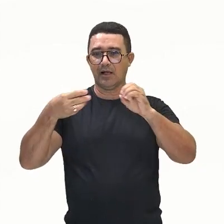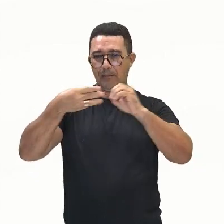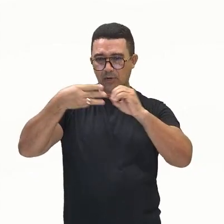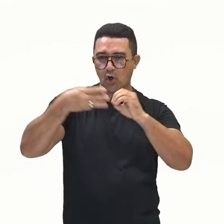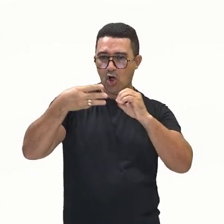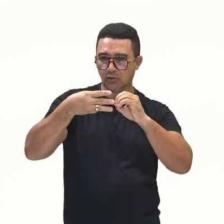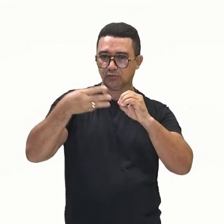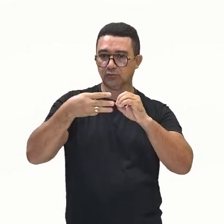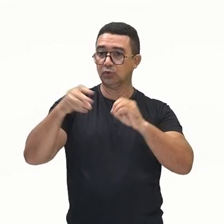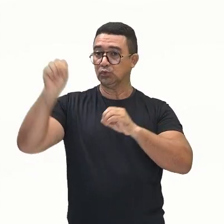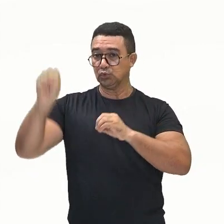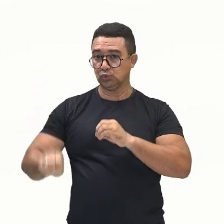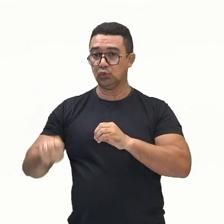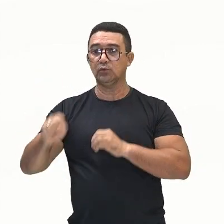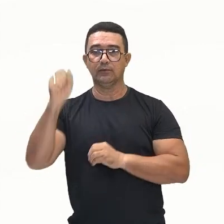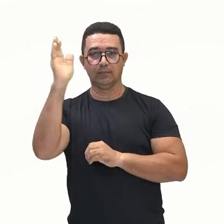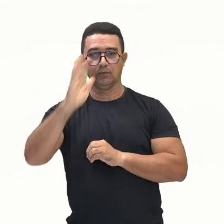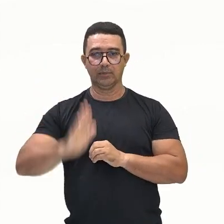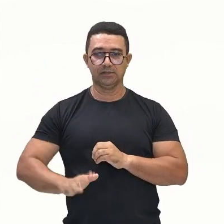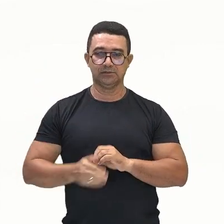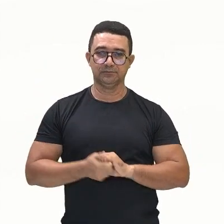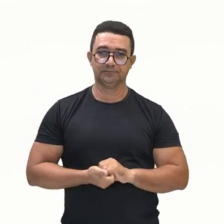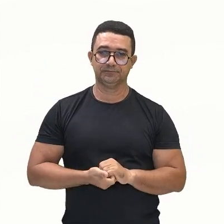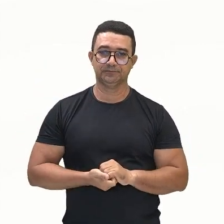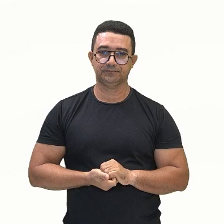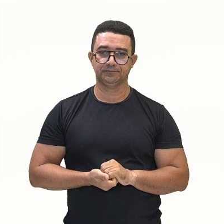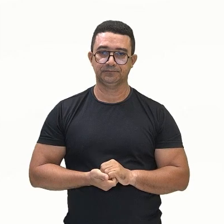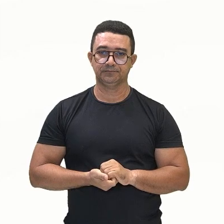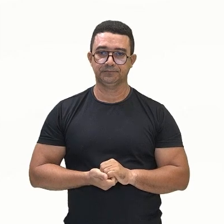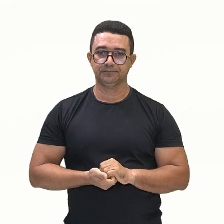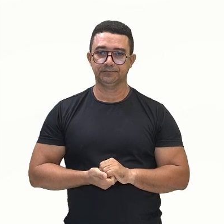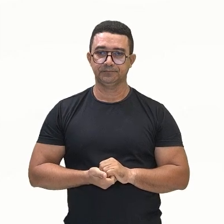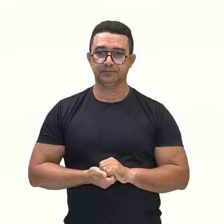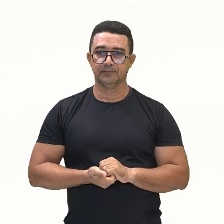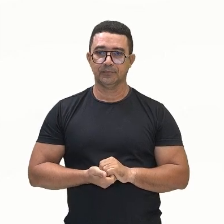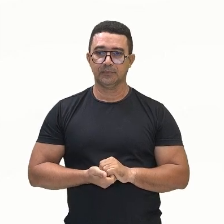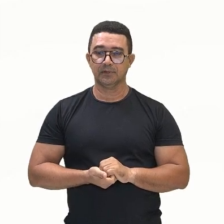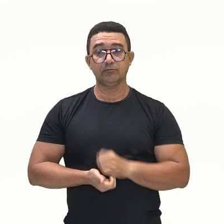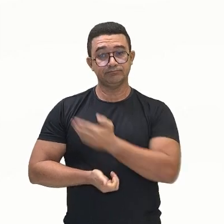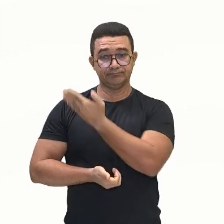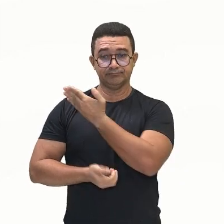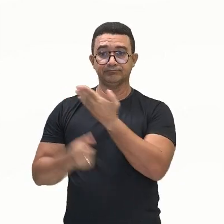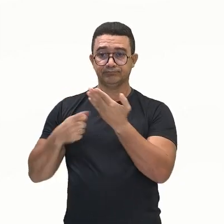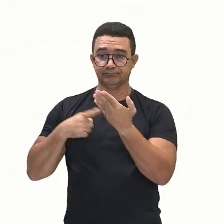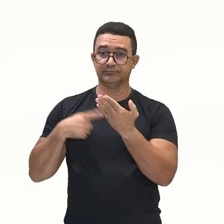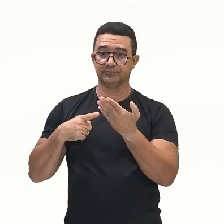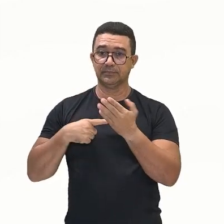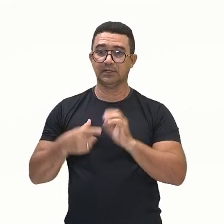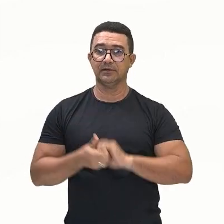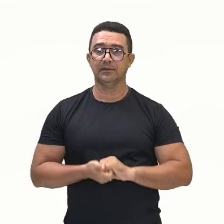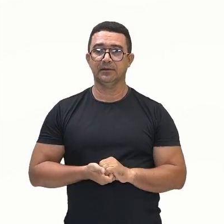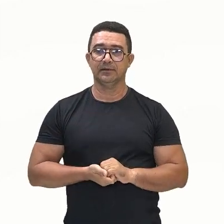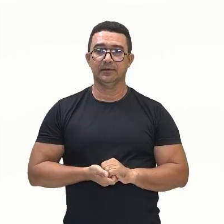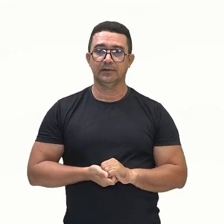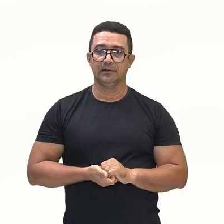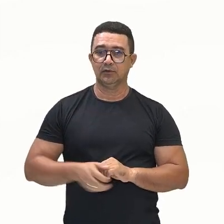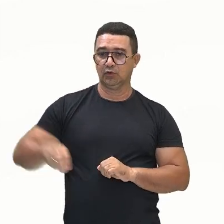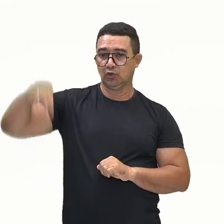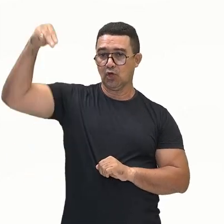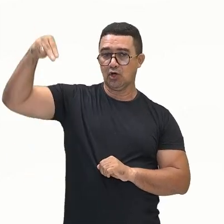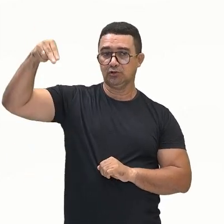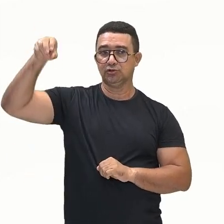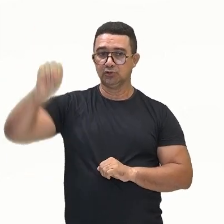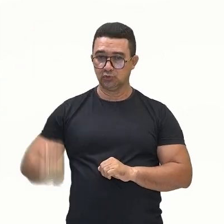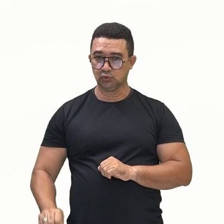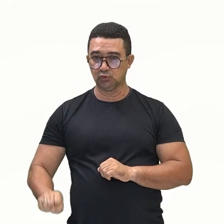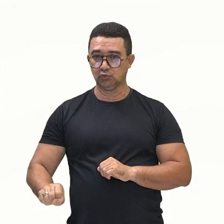país. Lembrando para vocês que eu tenho aqui ao lado da informação hemisfério norte, hemisfério sul. Então, o Brasil,